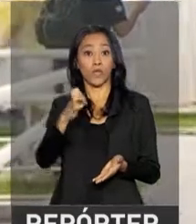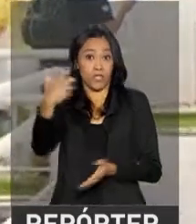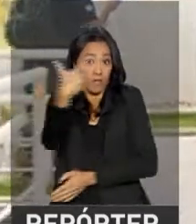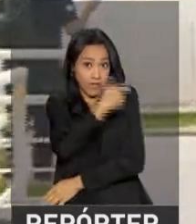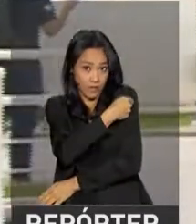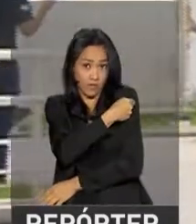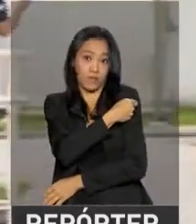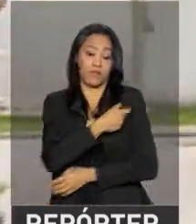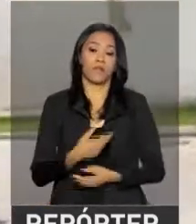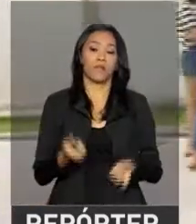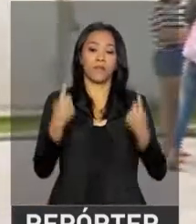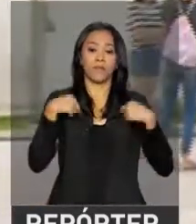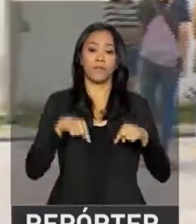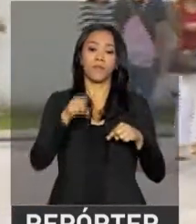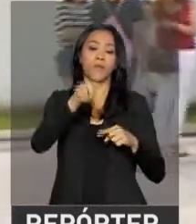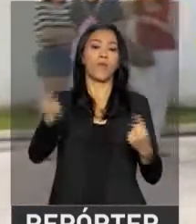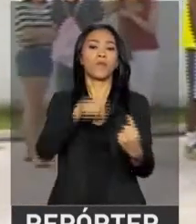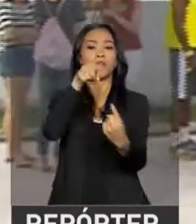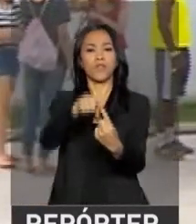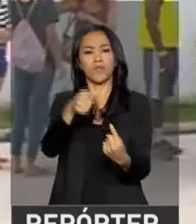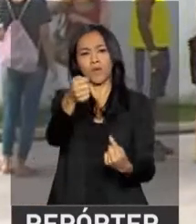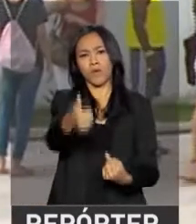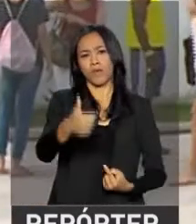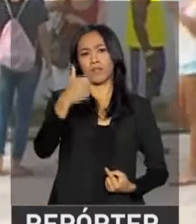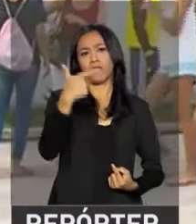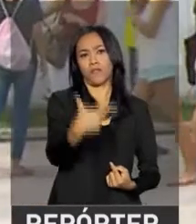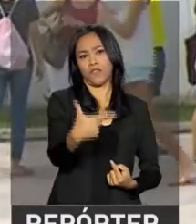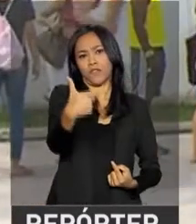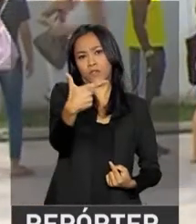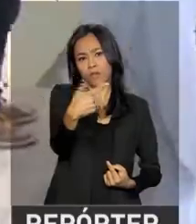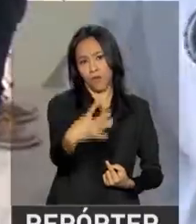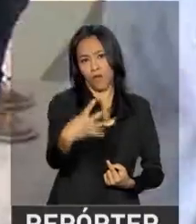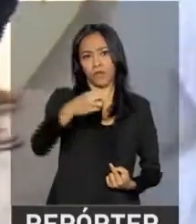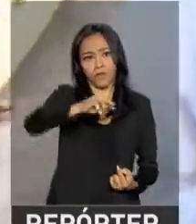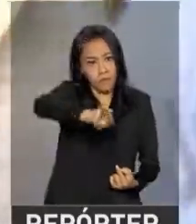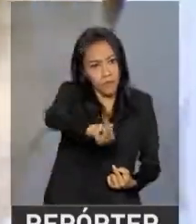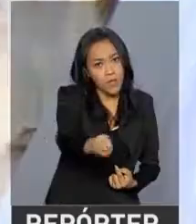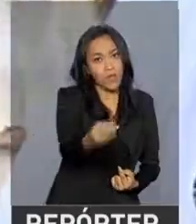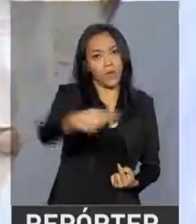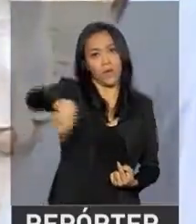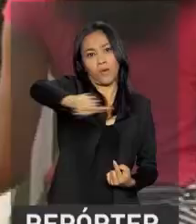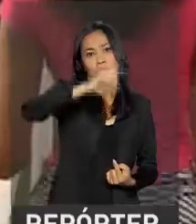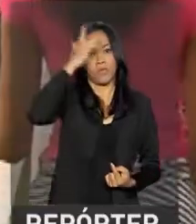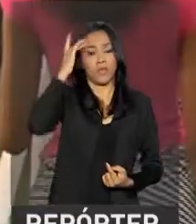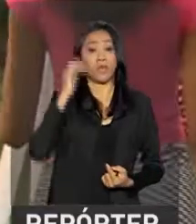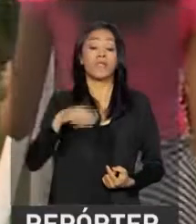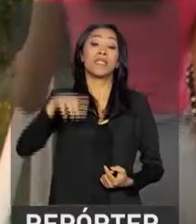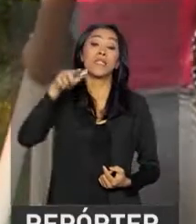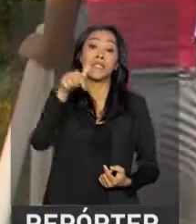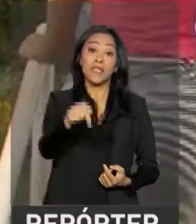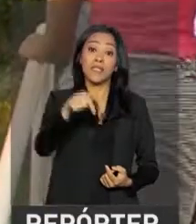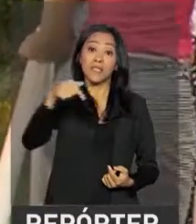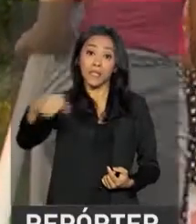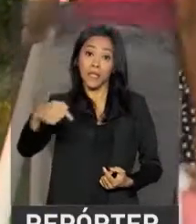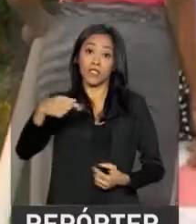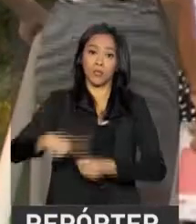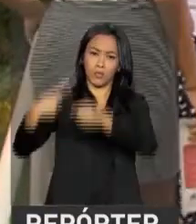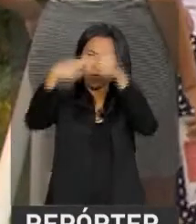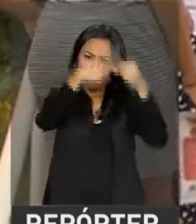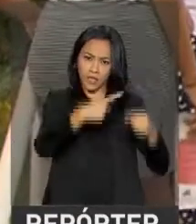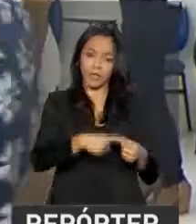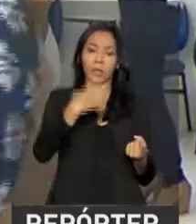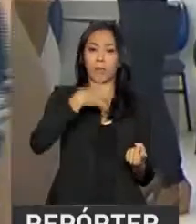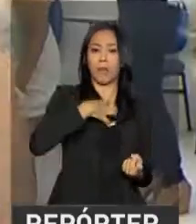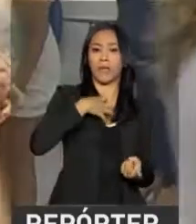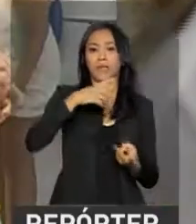a meta é imunizar quase 24 milhões de pessoas 77 municípios dos estados da bahia são paulo e do rio